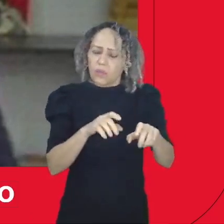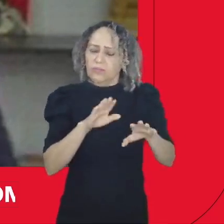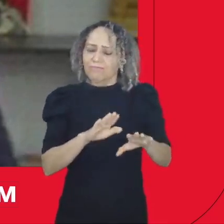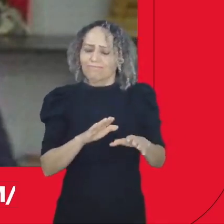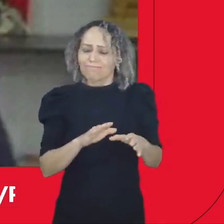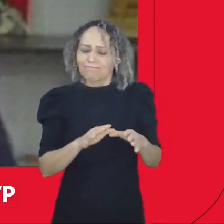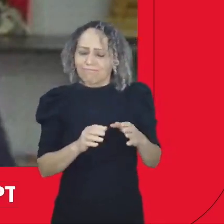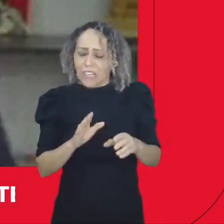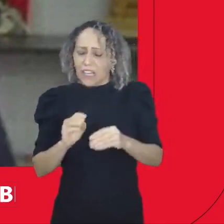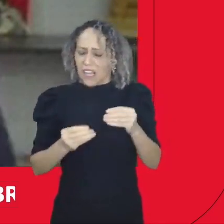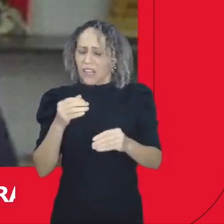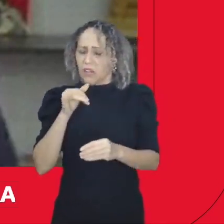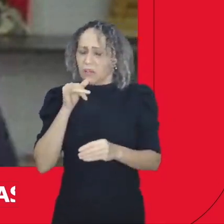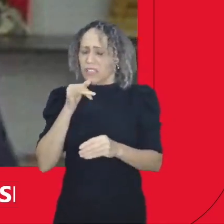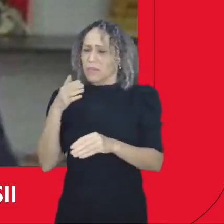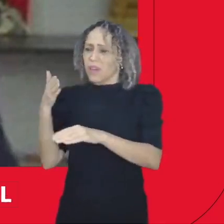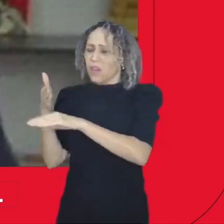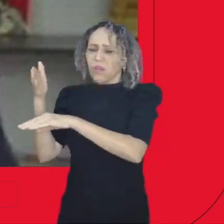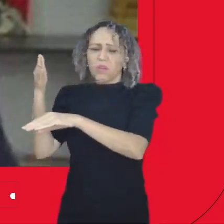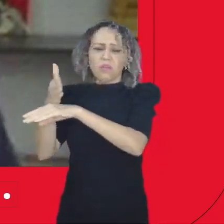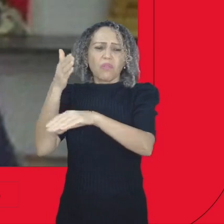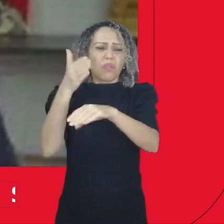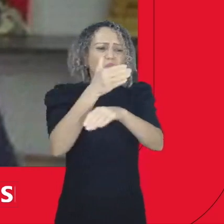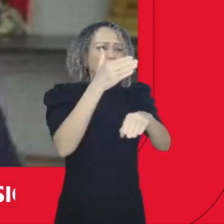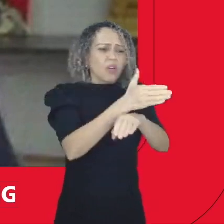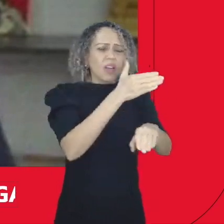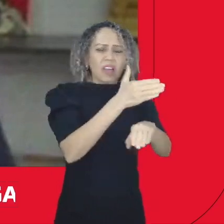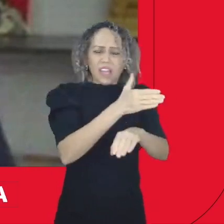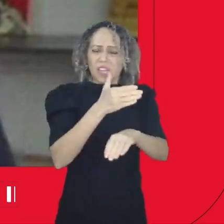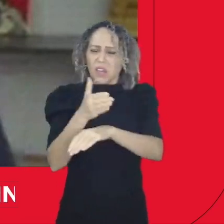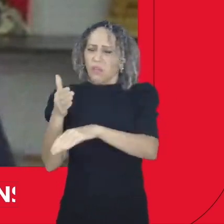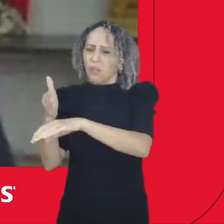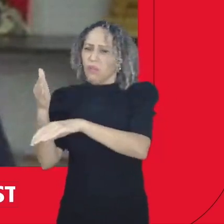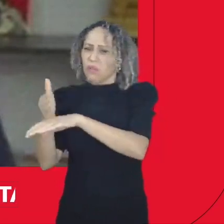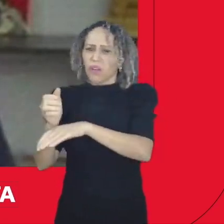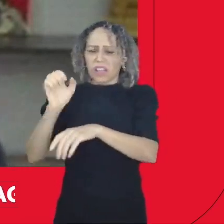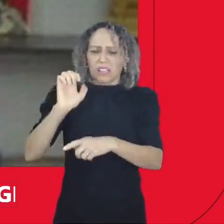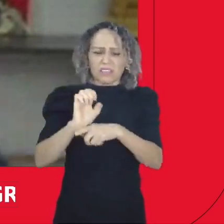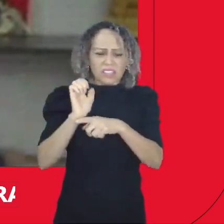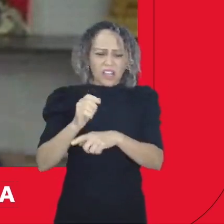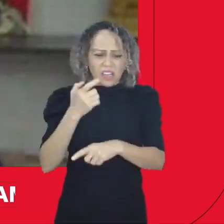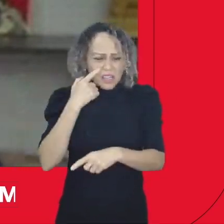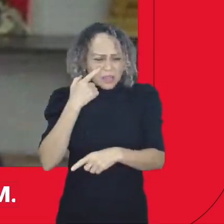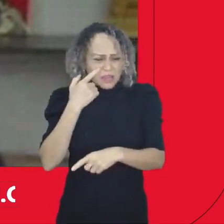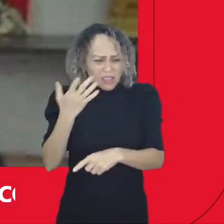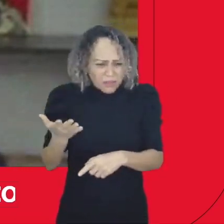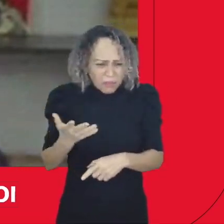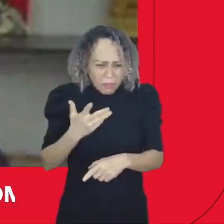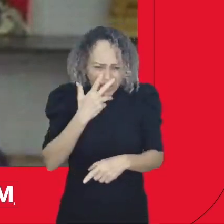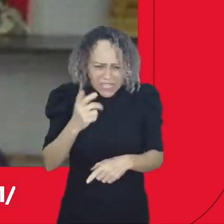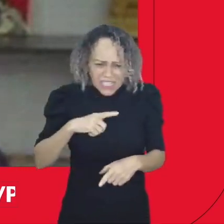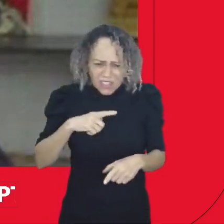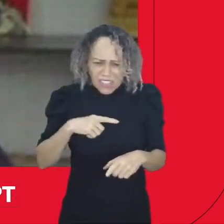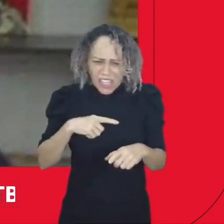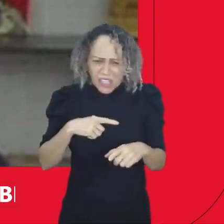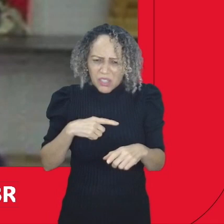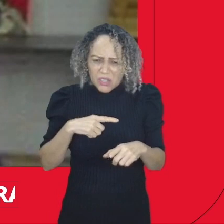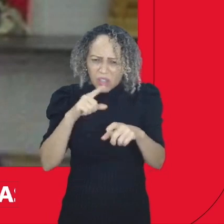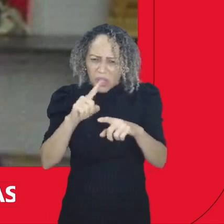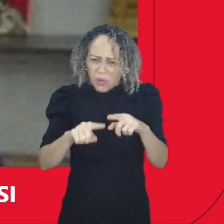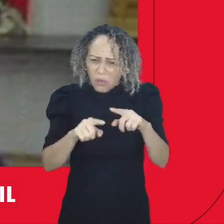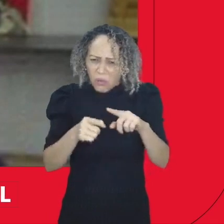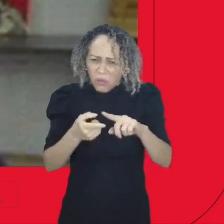Rio Grande virou uma lavoura de uma cultura só, monocultura, soja, diminuiu 40% a lavoura plantada com